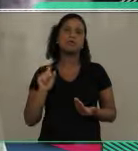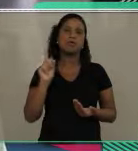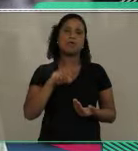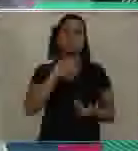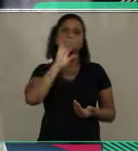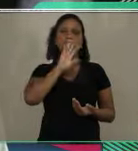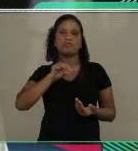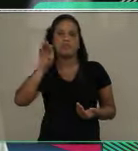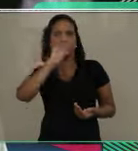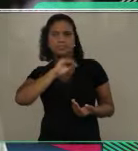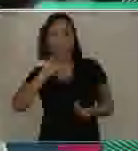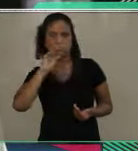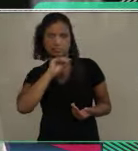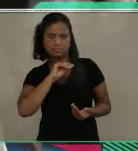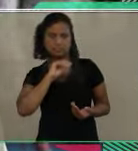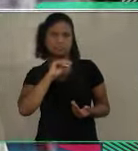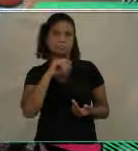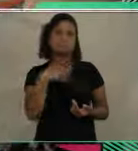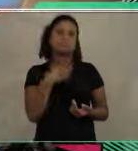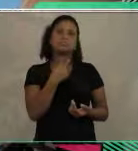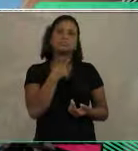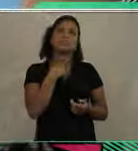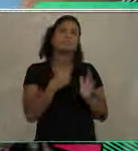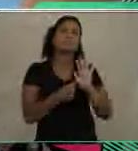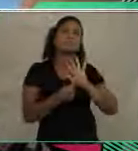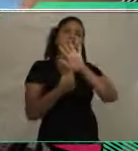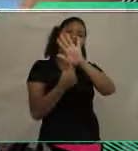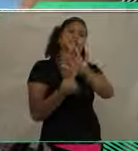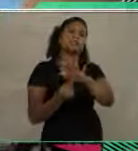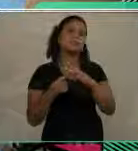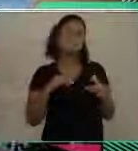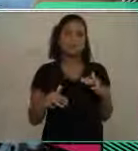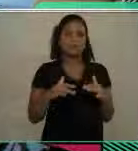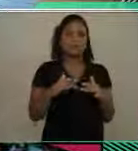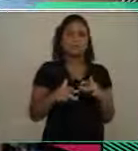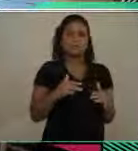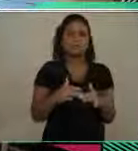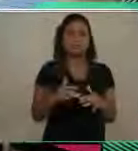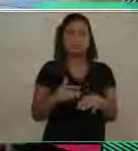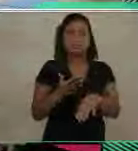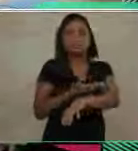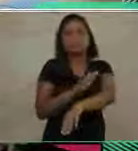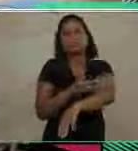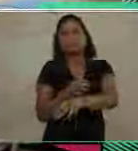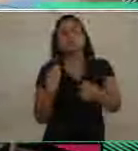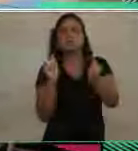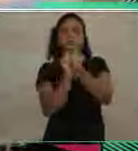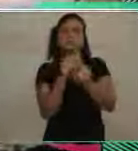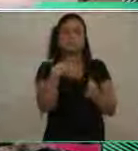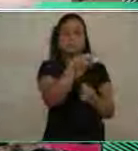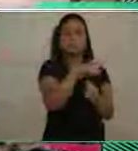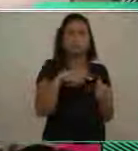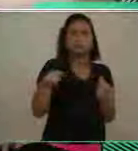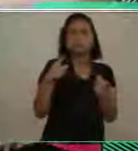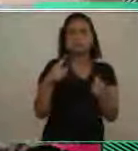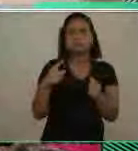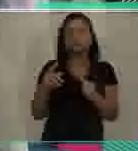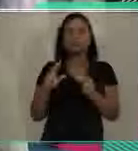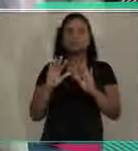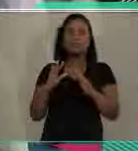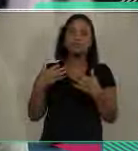é a fala e não poder mostrar os movimentos e estar treinando junto com eles